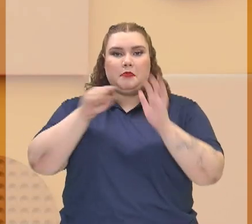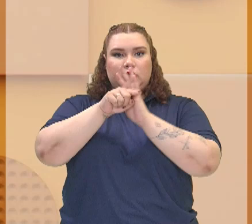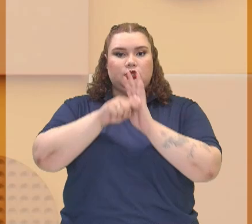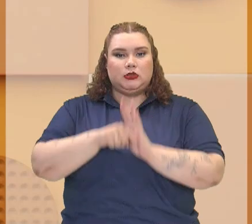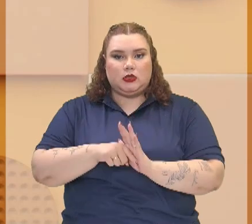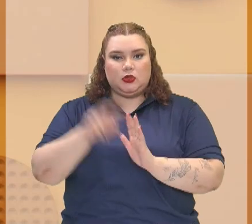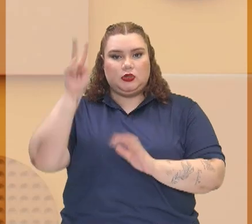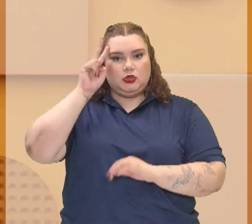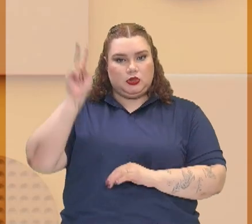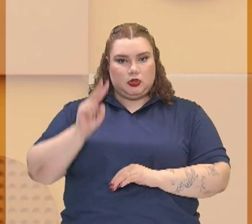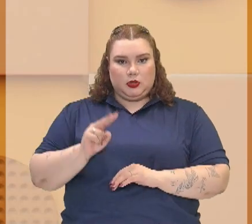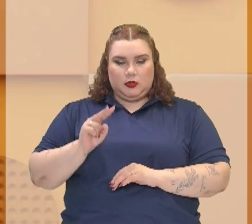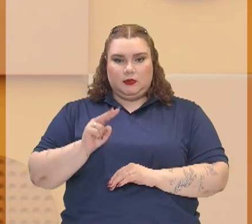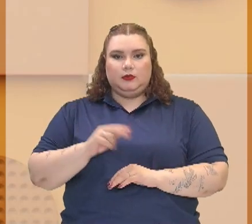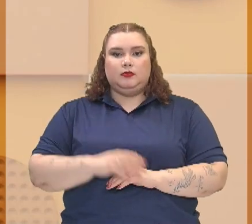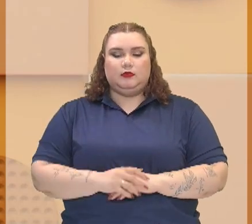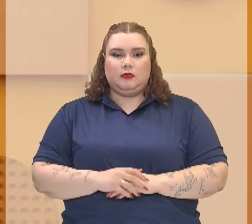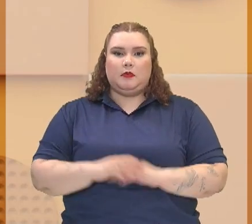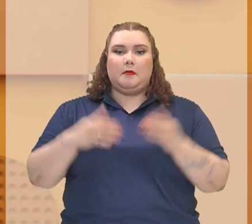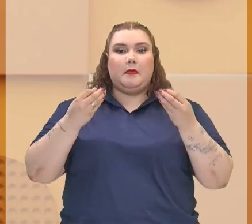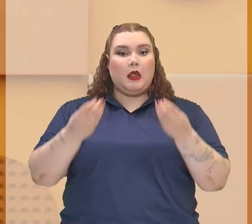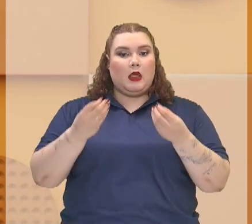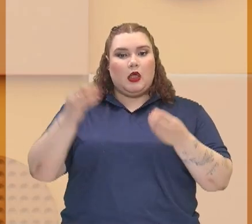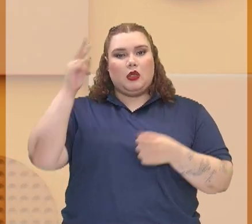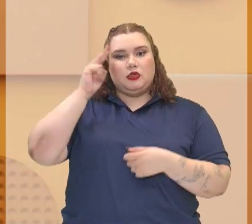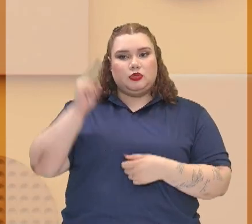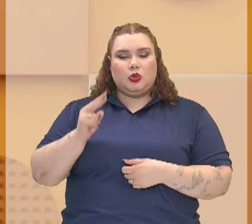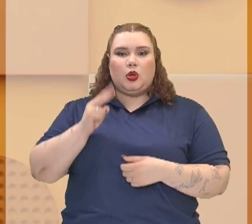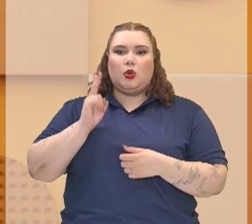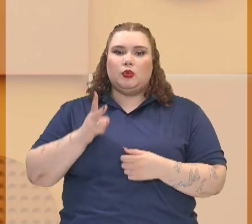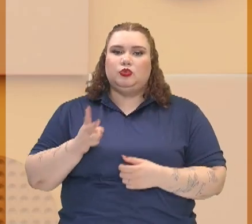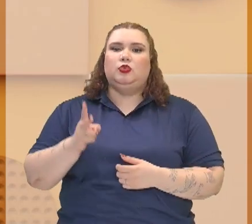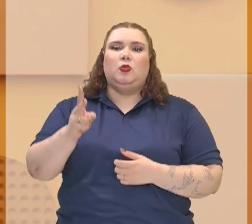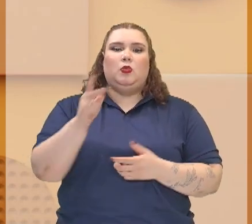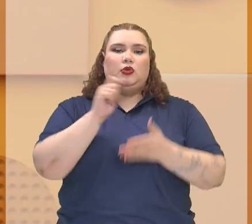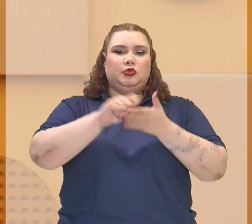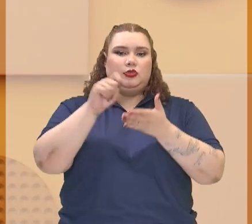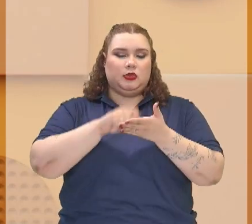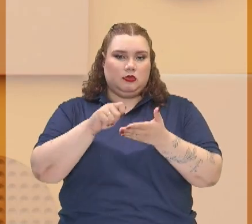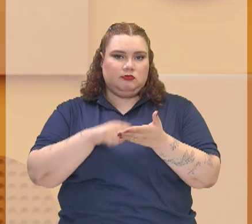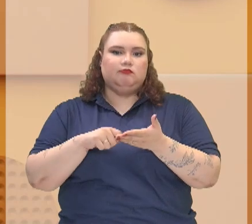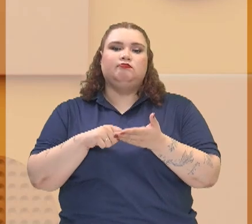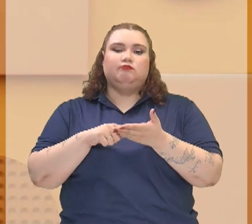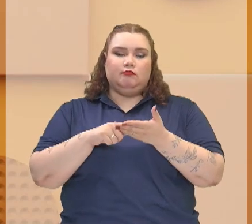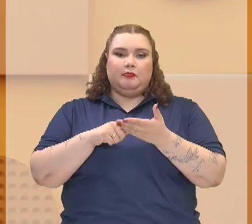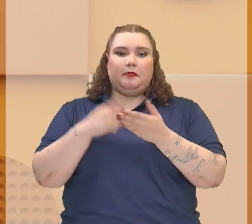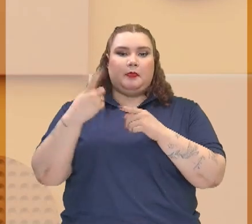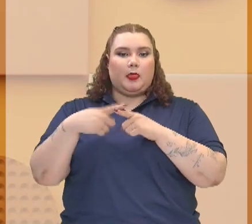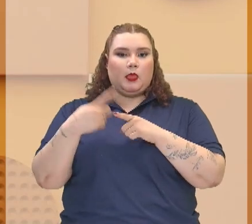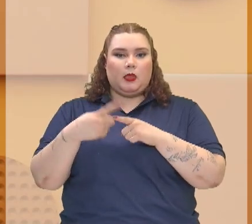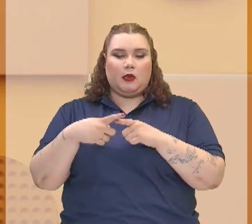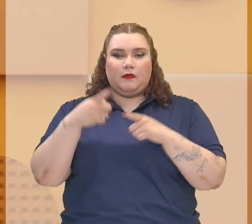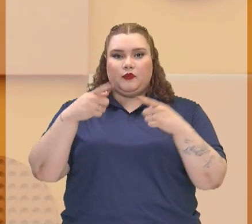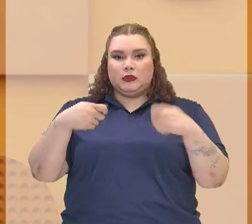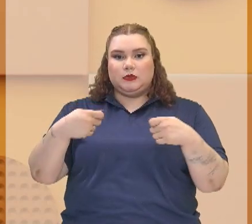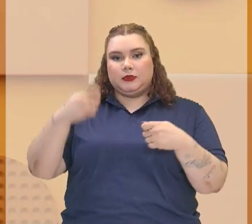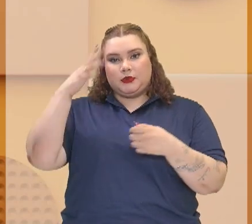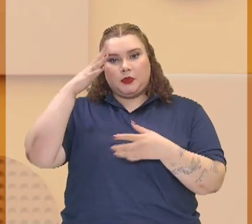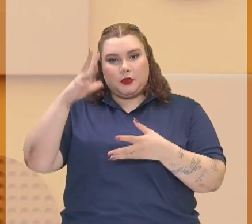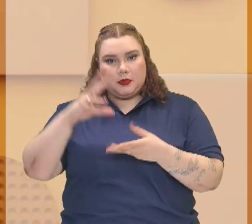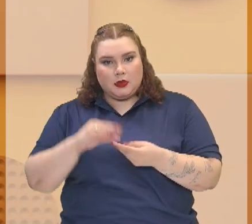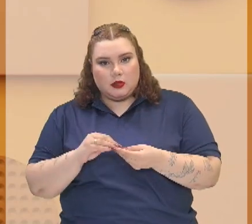para que a história seja escrita. Isso é muito importante que você compreenda